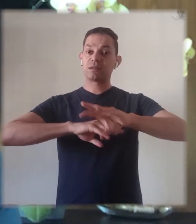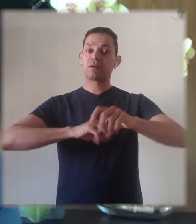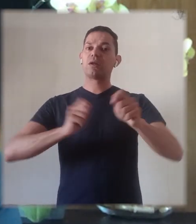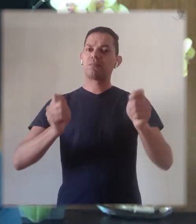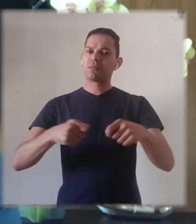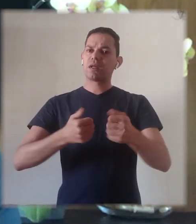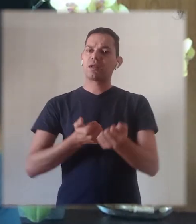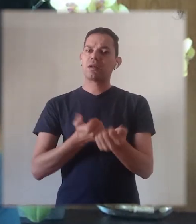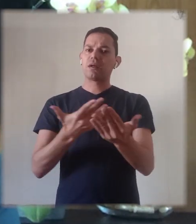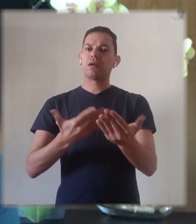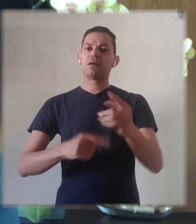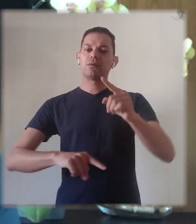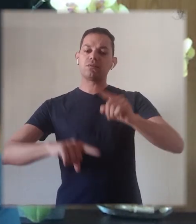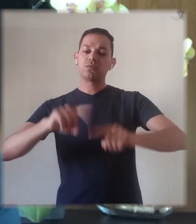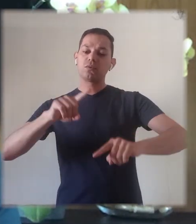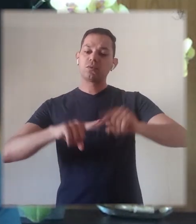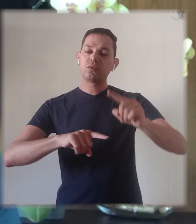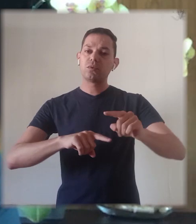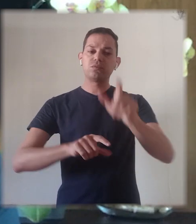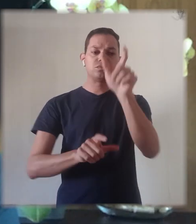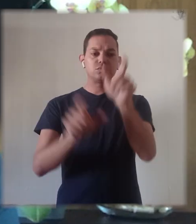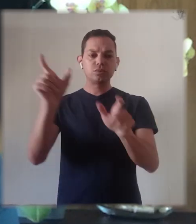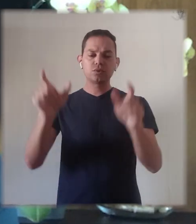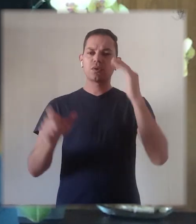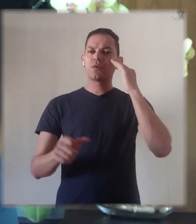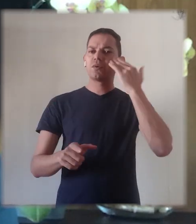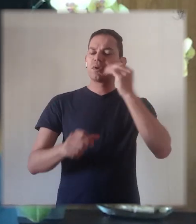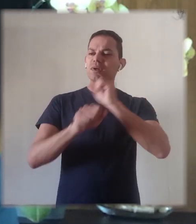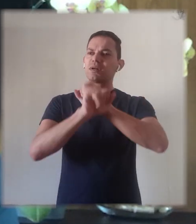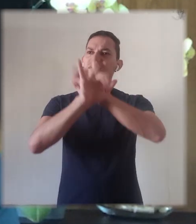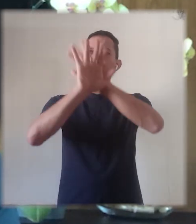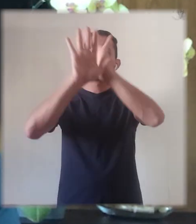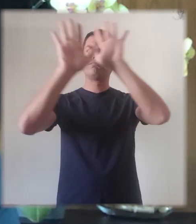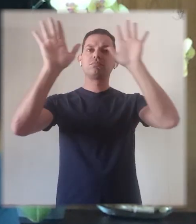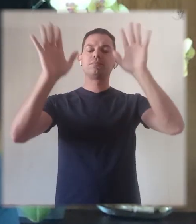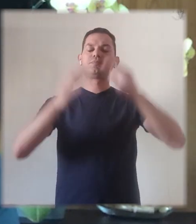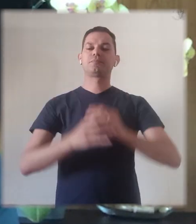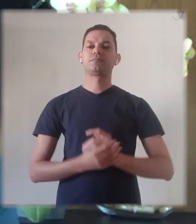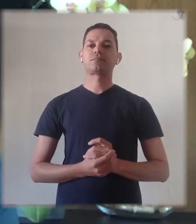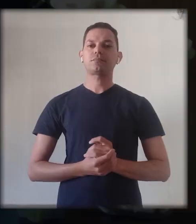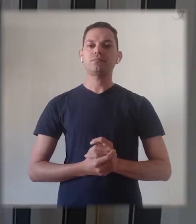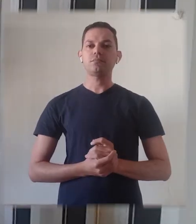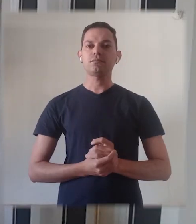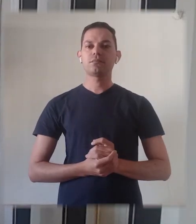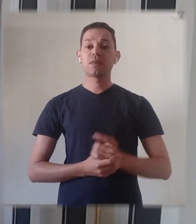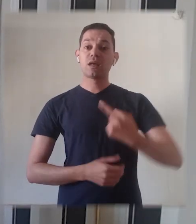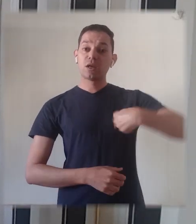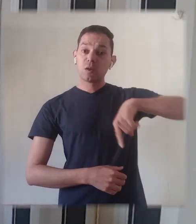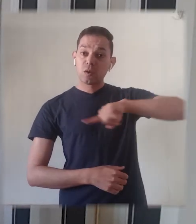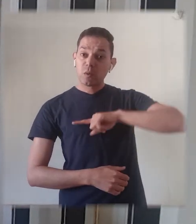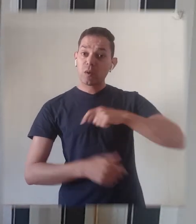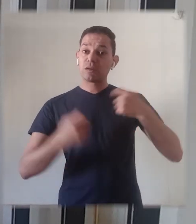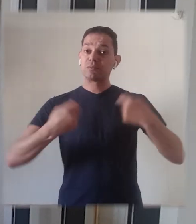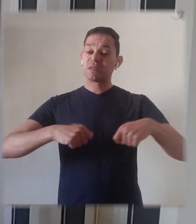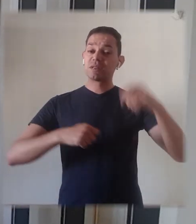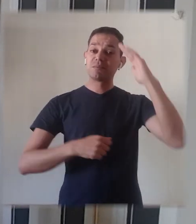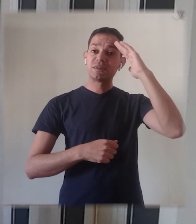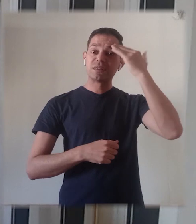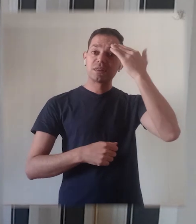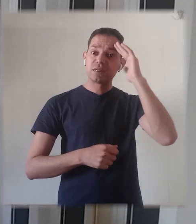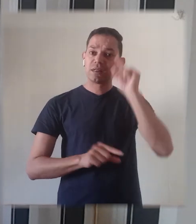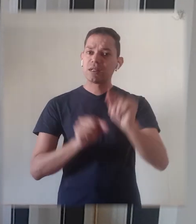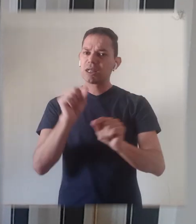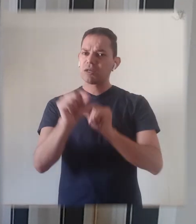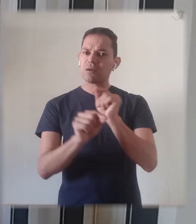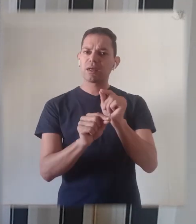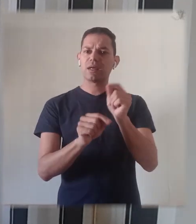que podemos oferecer recursos para o sujeito interpretar e construir sua própria história. A gente precisa entender que